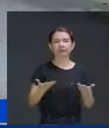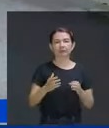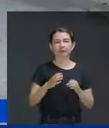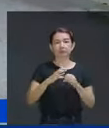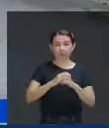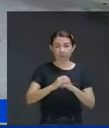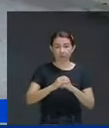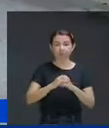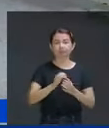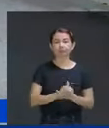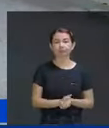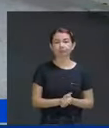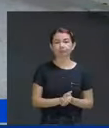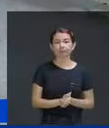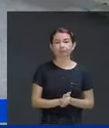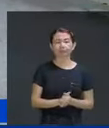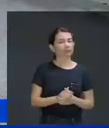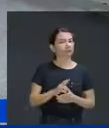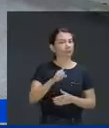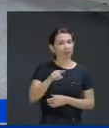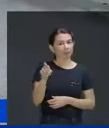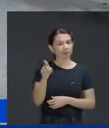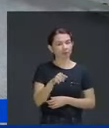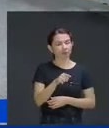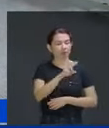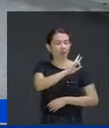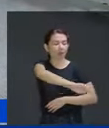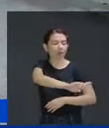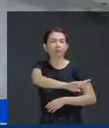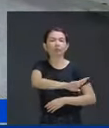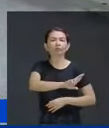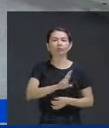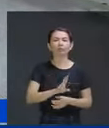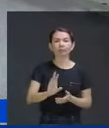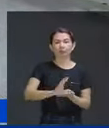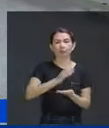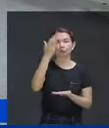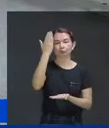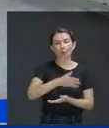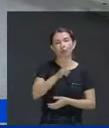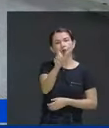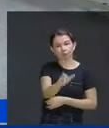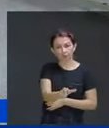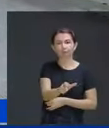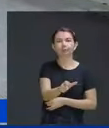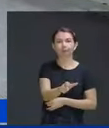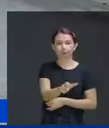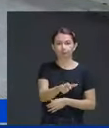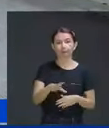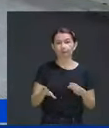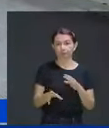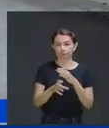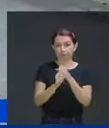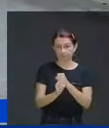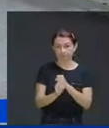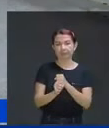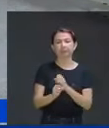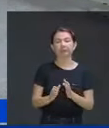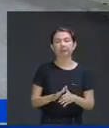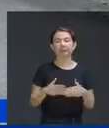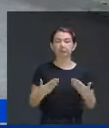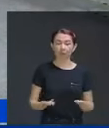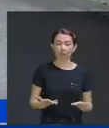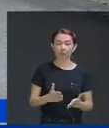Regional Eleitoral do Amapá desaprovou a prestação de contas da hora embargante. Em síntese, a embargante, ao